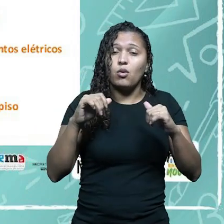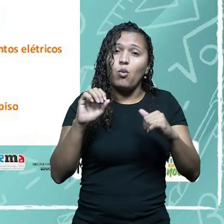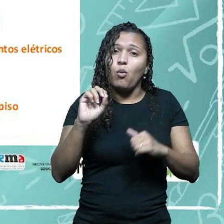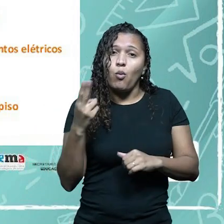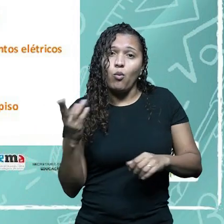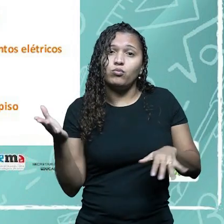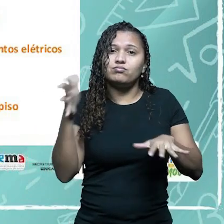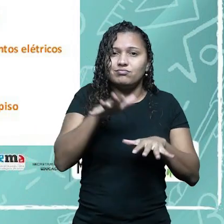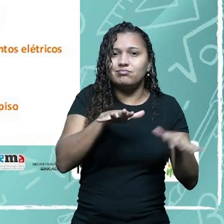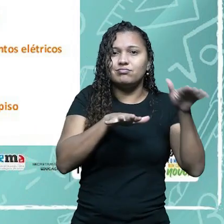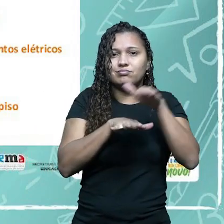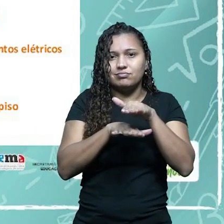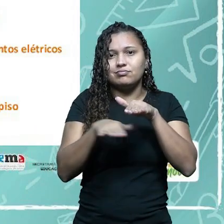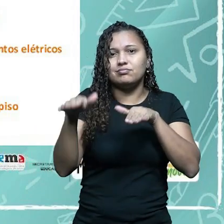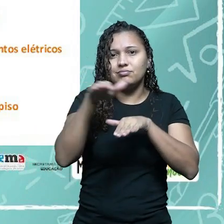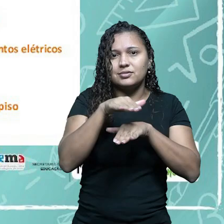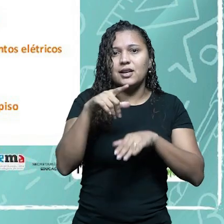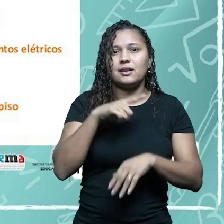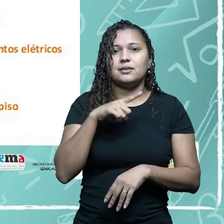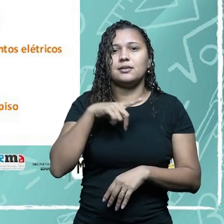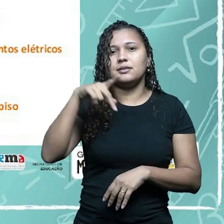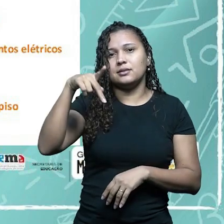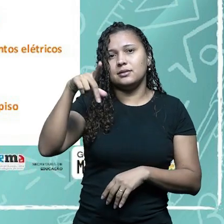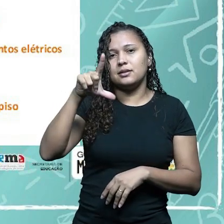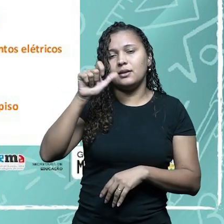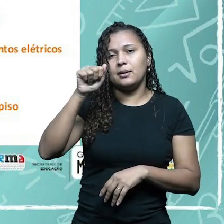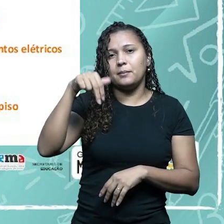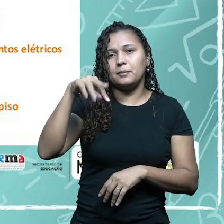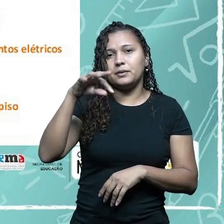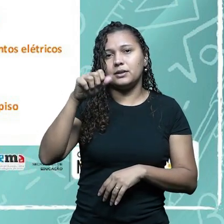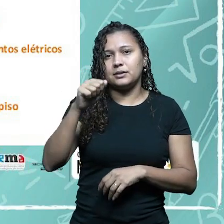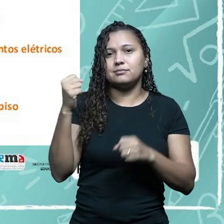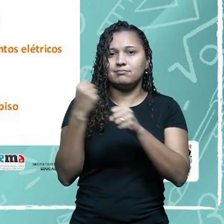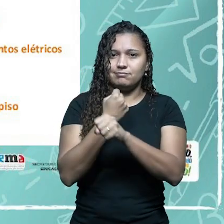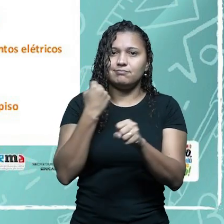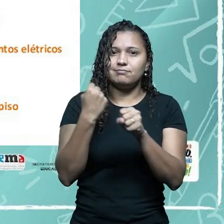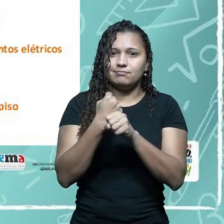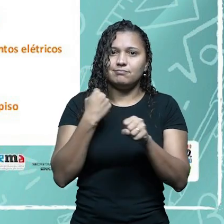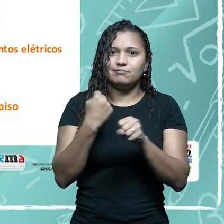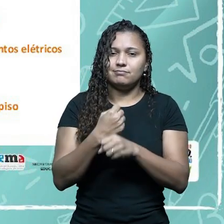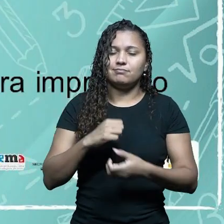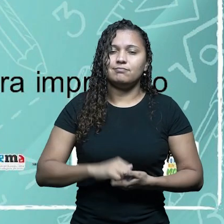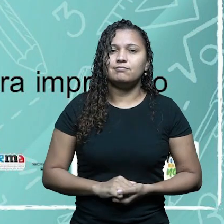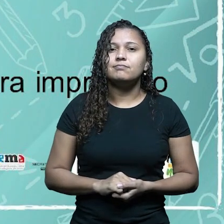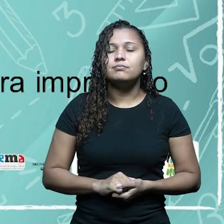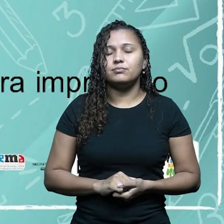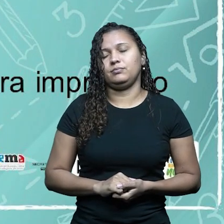ou juntar, como eu já falei. E aí nós temos a planta da construção.